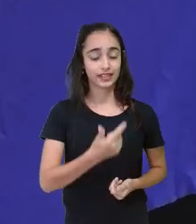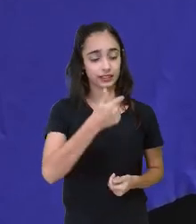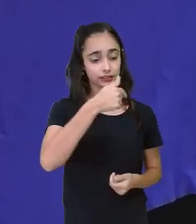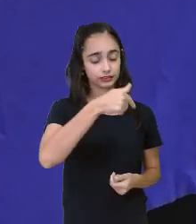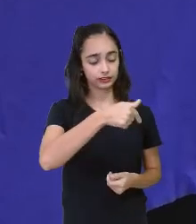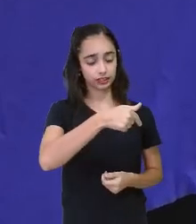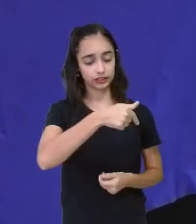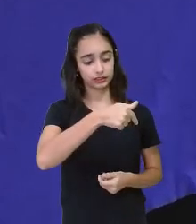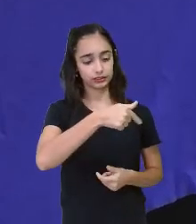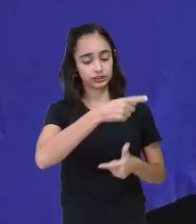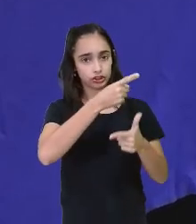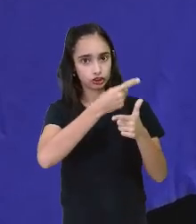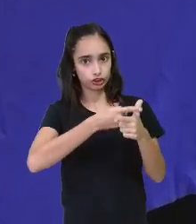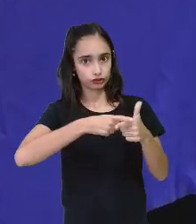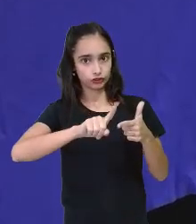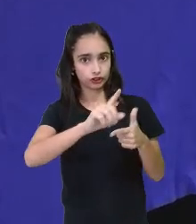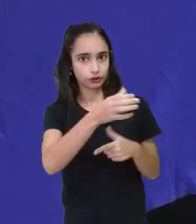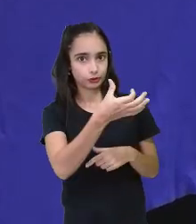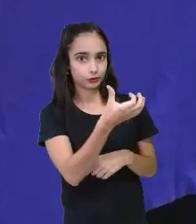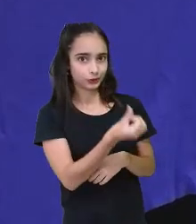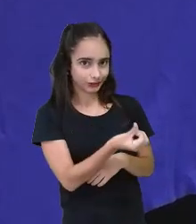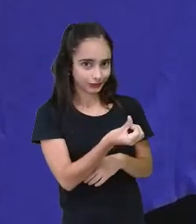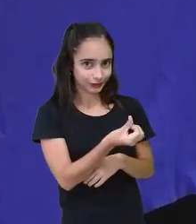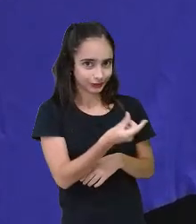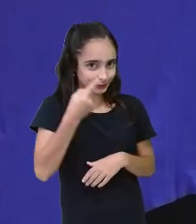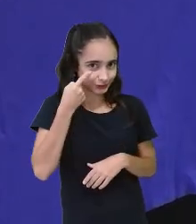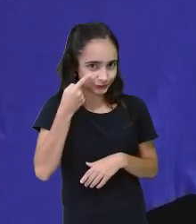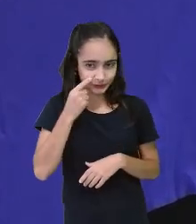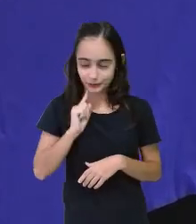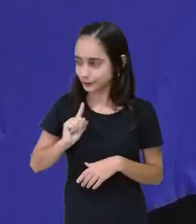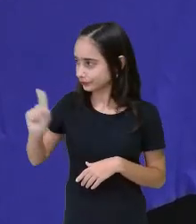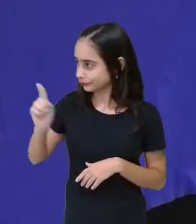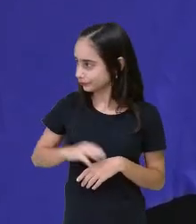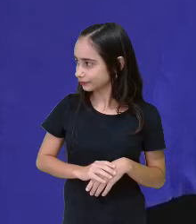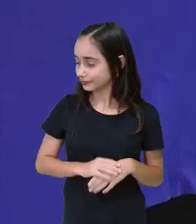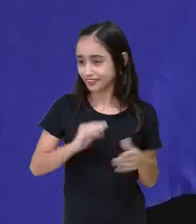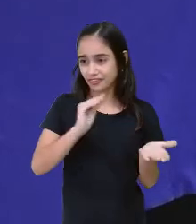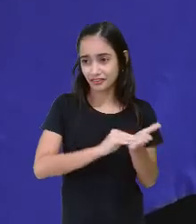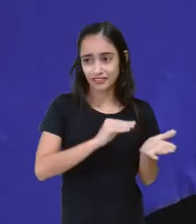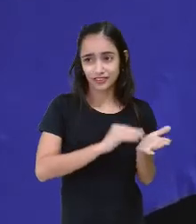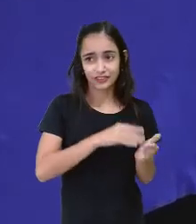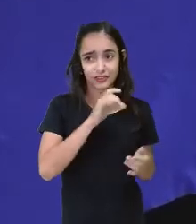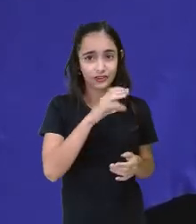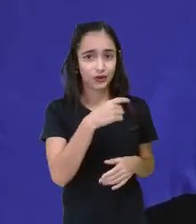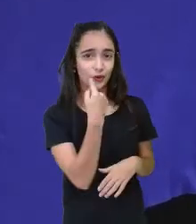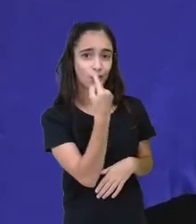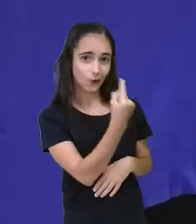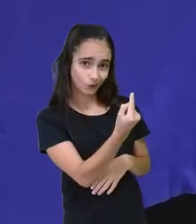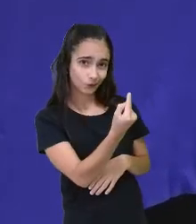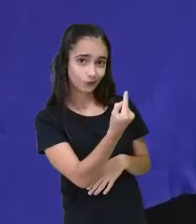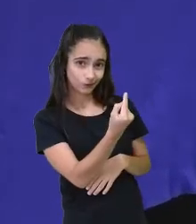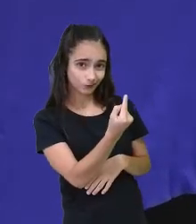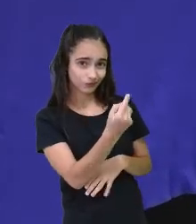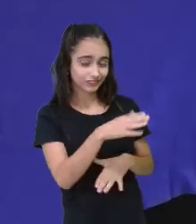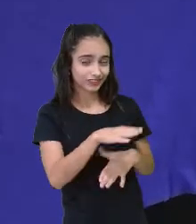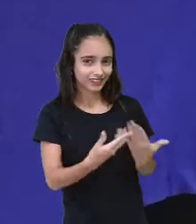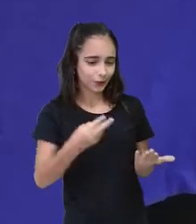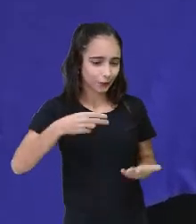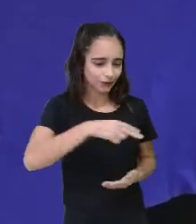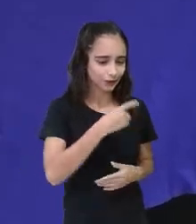7 dividido por 6, crianças. Vai sobrar apenas 1 balinha, tá? Então, eu vou caminhar uma